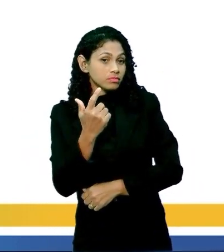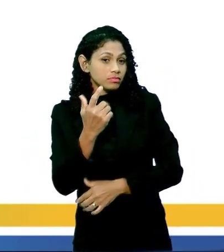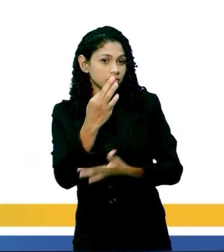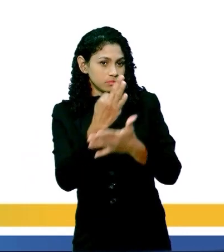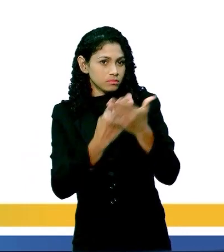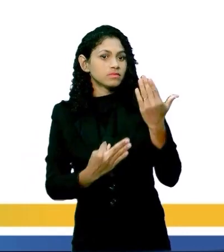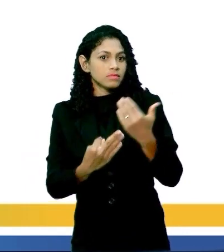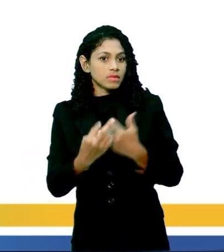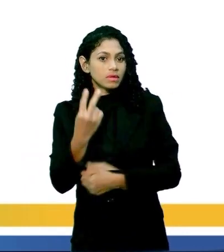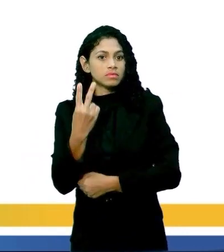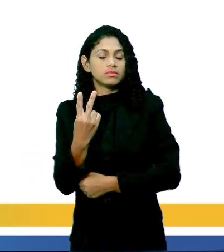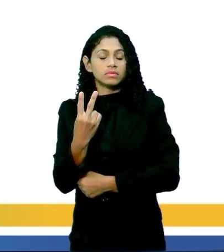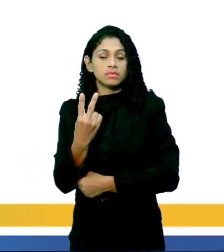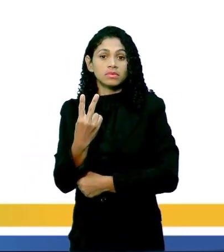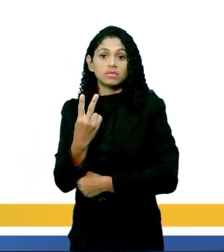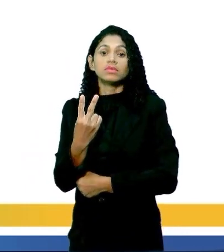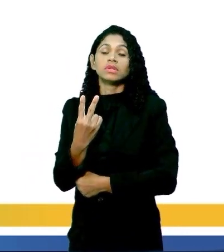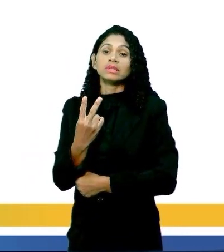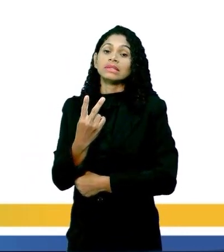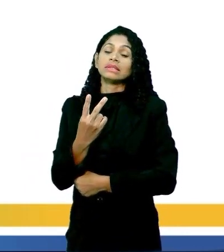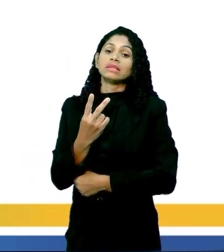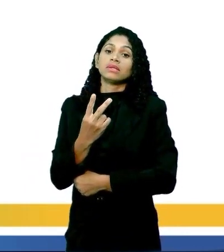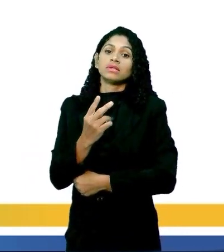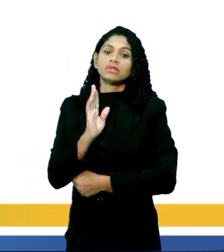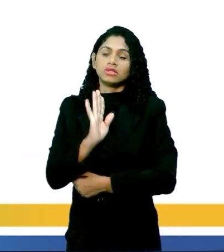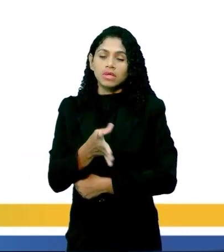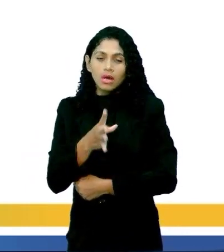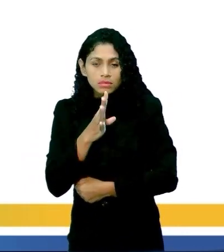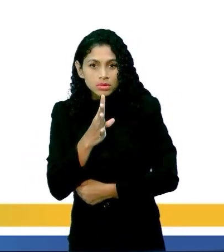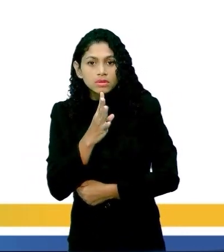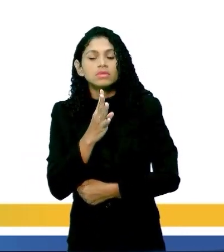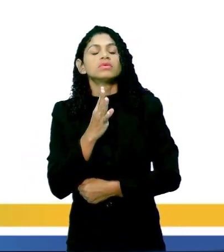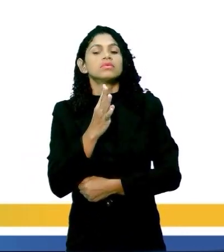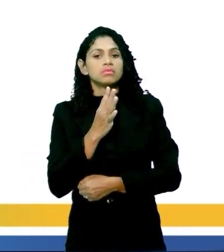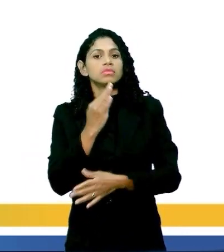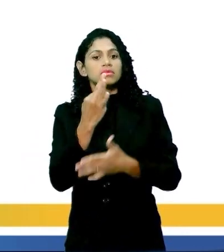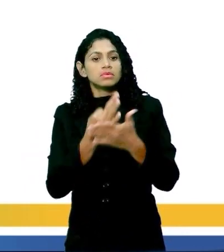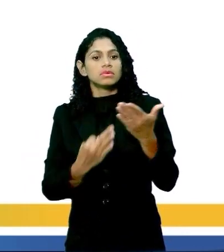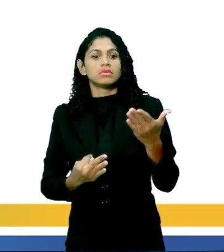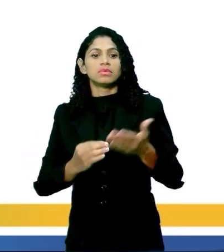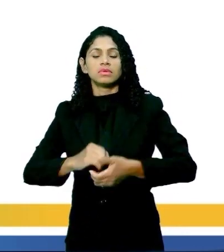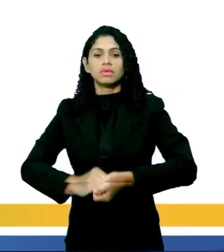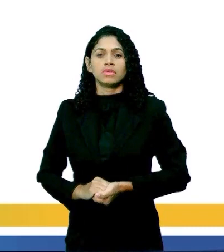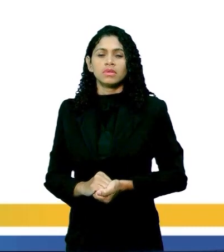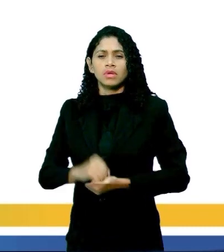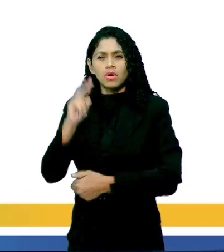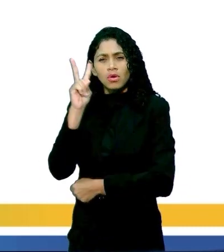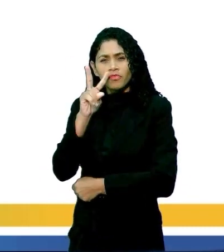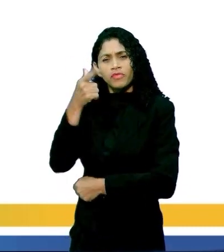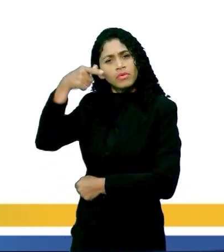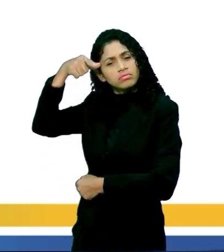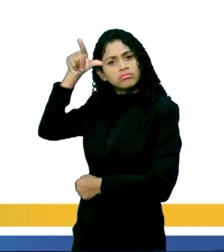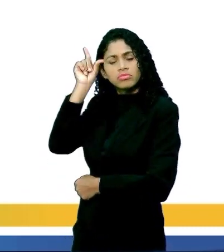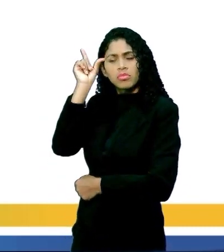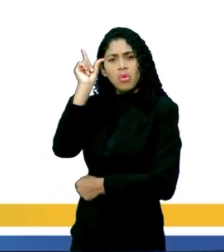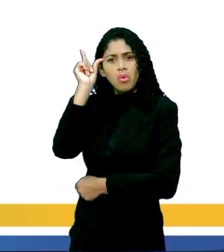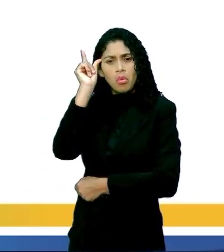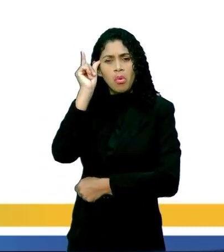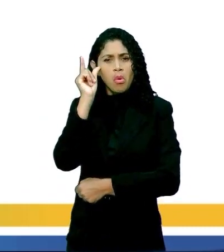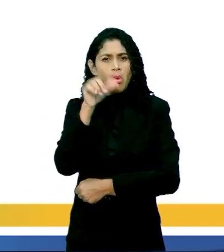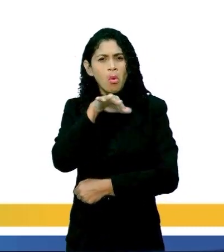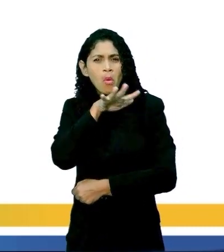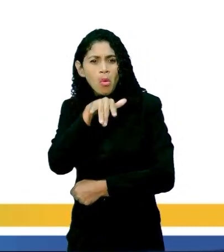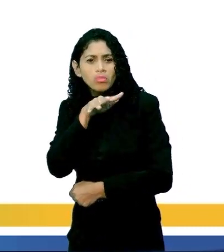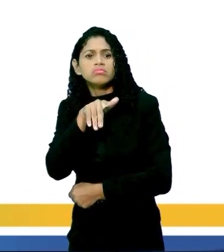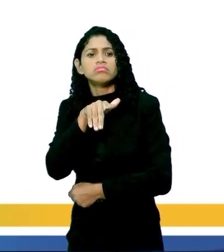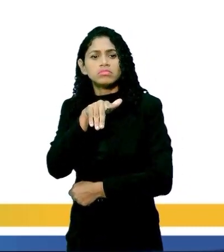de Manuel Bandeira, que inclusive já falamos dele em aulas anteriores. Diz assim: vi ontem um bicho na